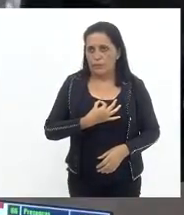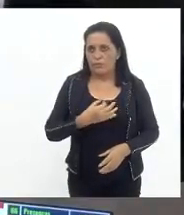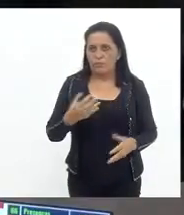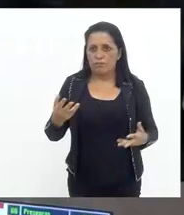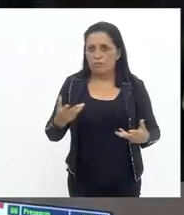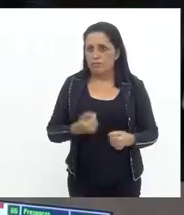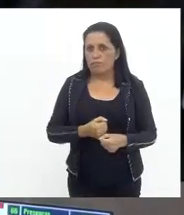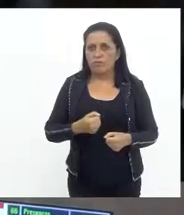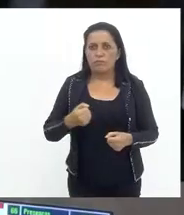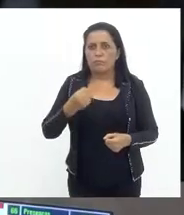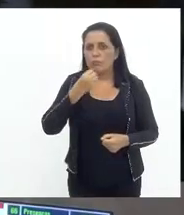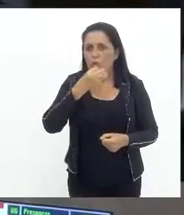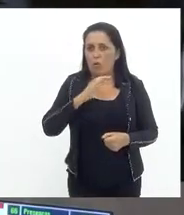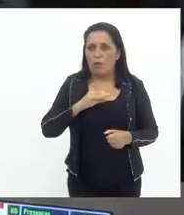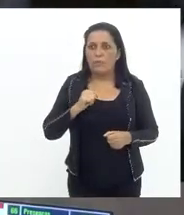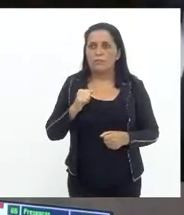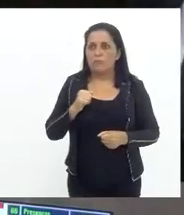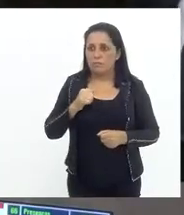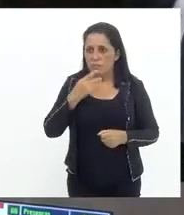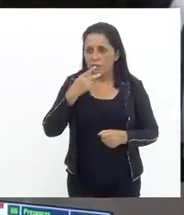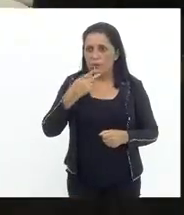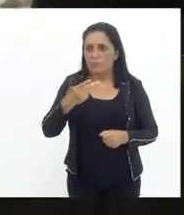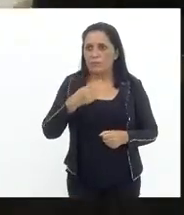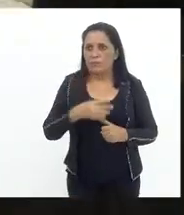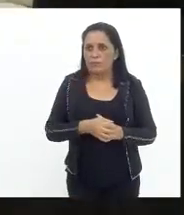iniciativa. Carlos Mink. E aí,